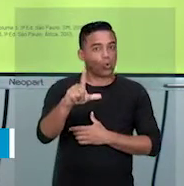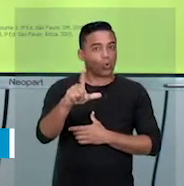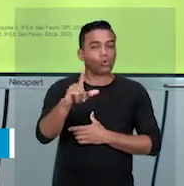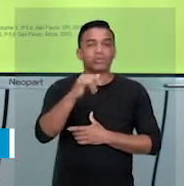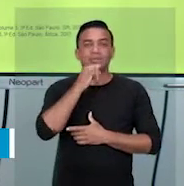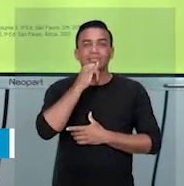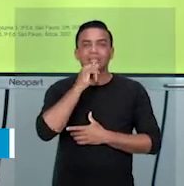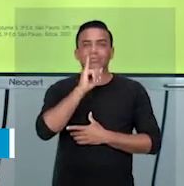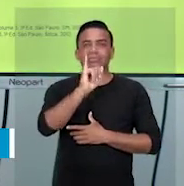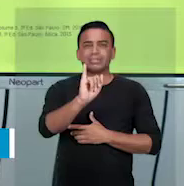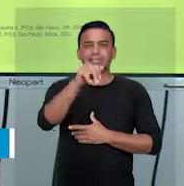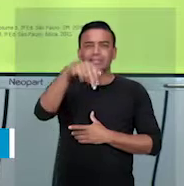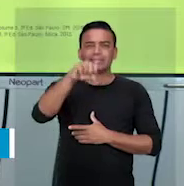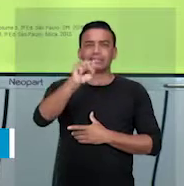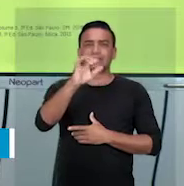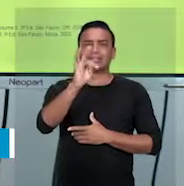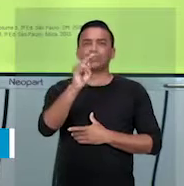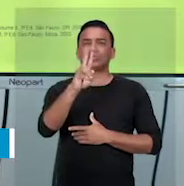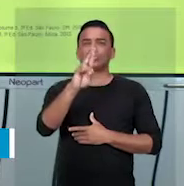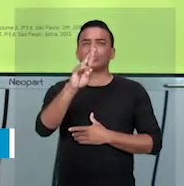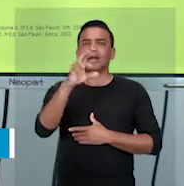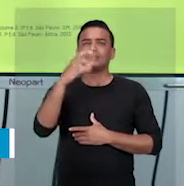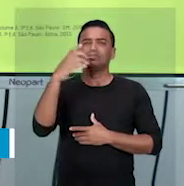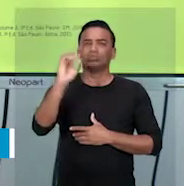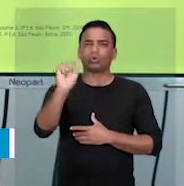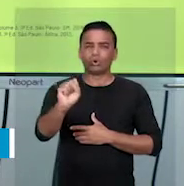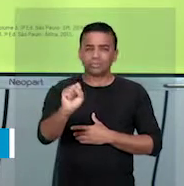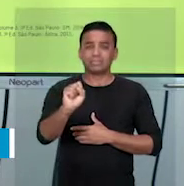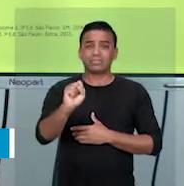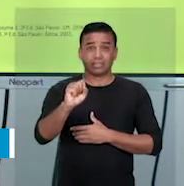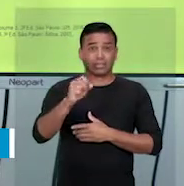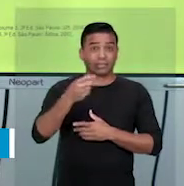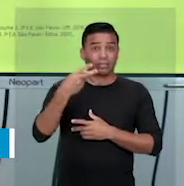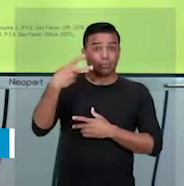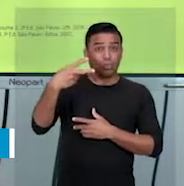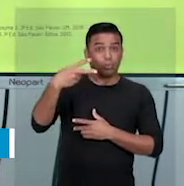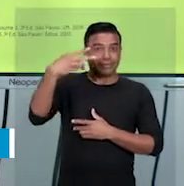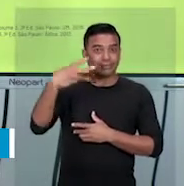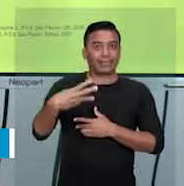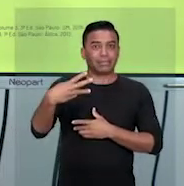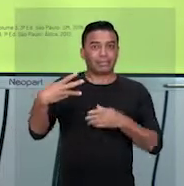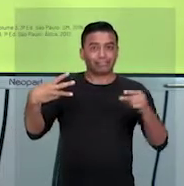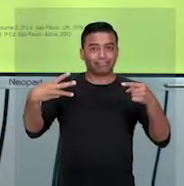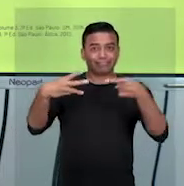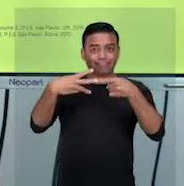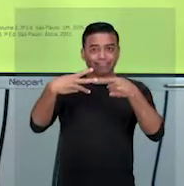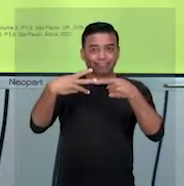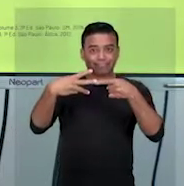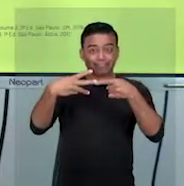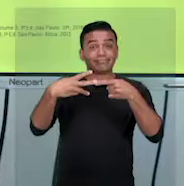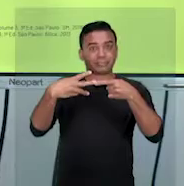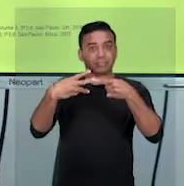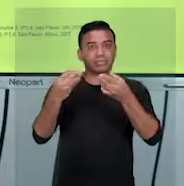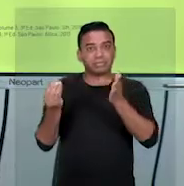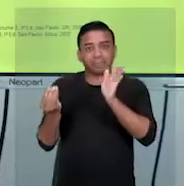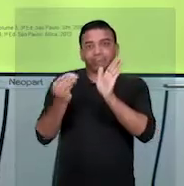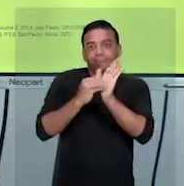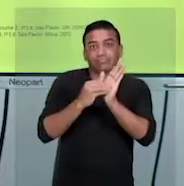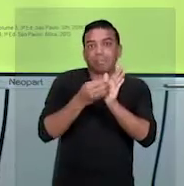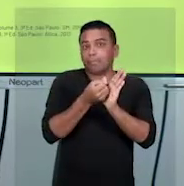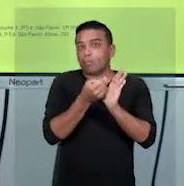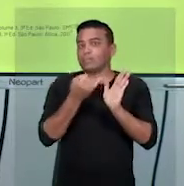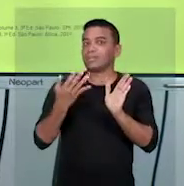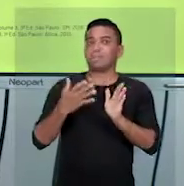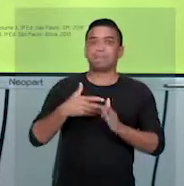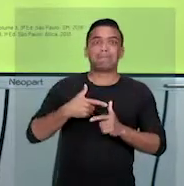às insaturações, as ligações duplas e ligações triplas. Elas também precisam estar inseridas na sua maior